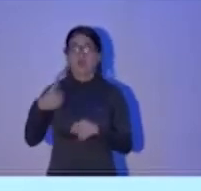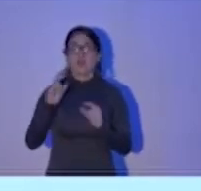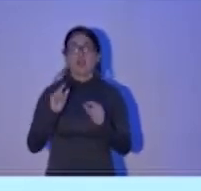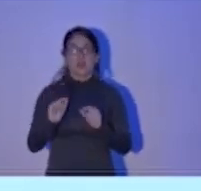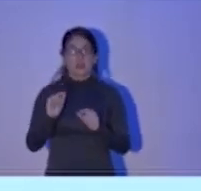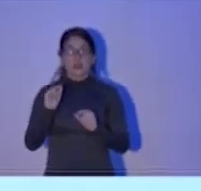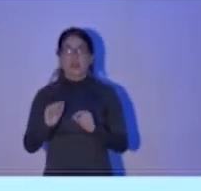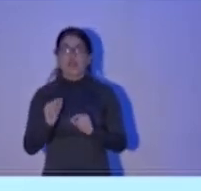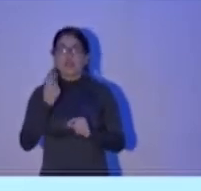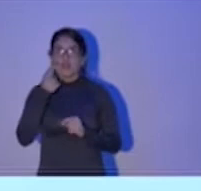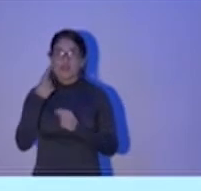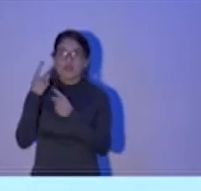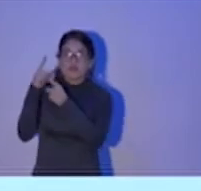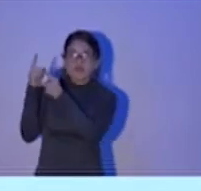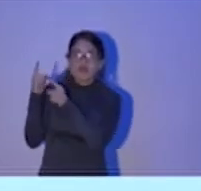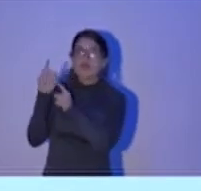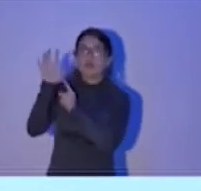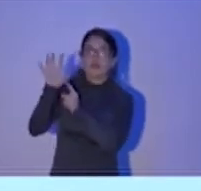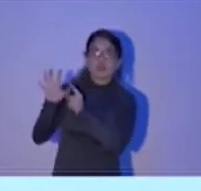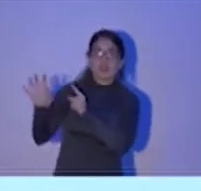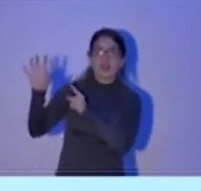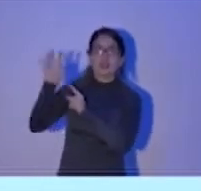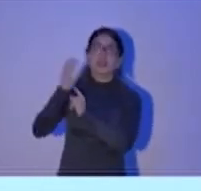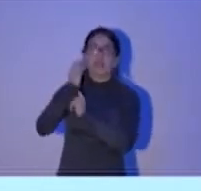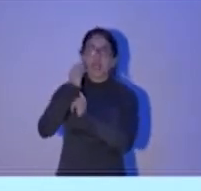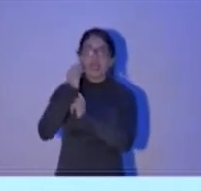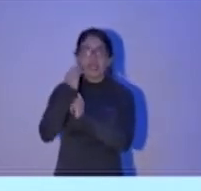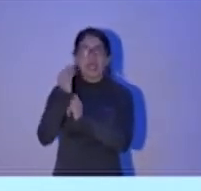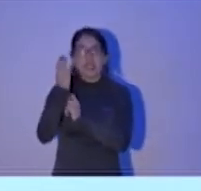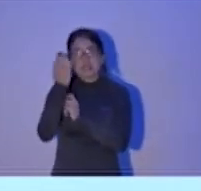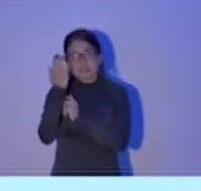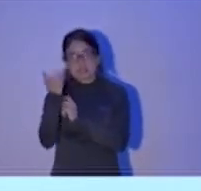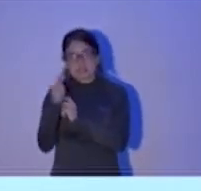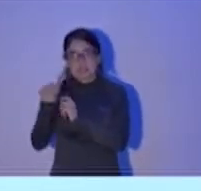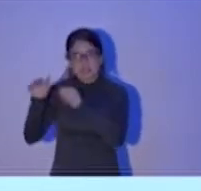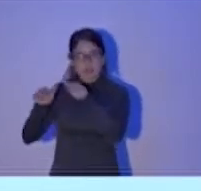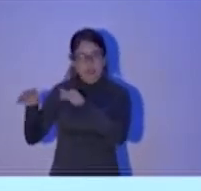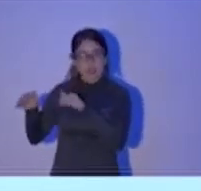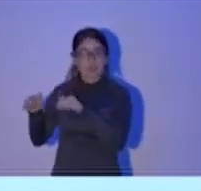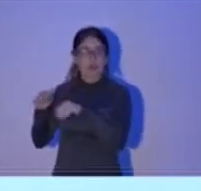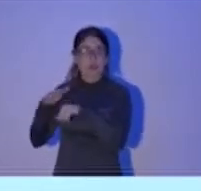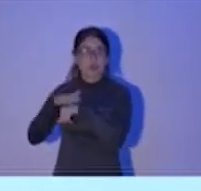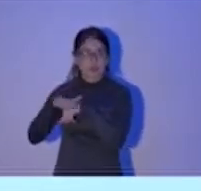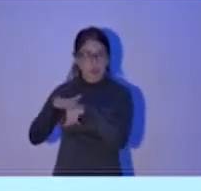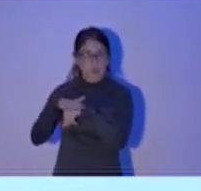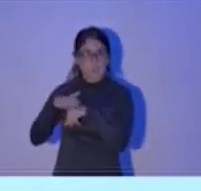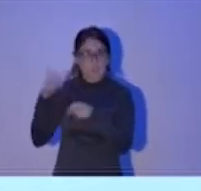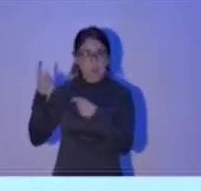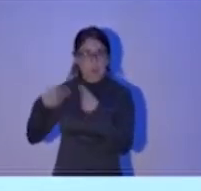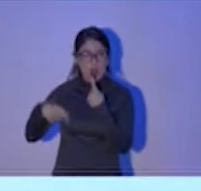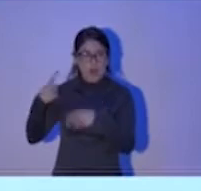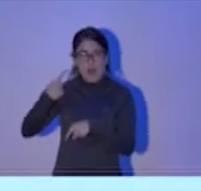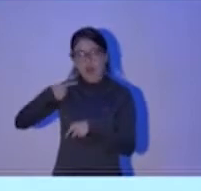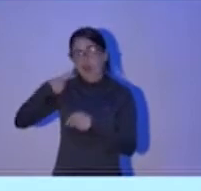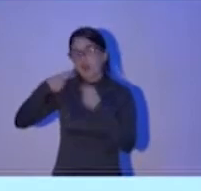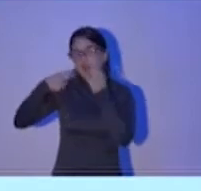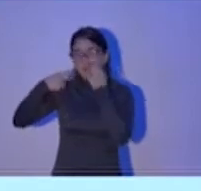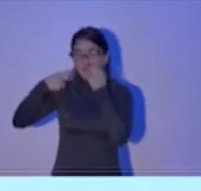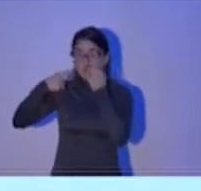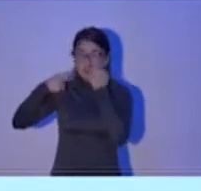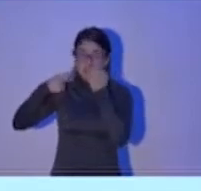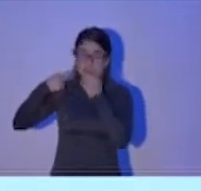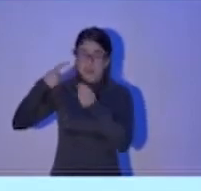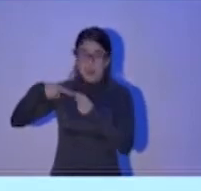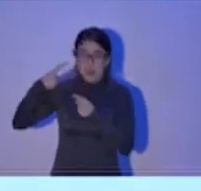nossos estados esse alinhamento com os nossos parlamentares, com os nossos representantes, para que essa discussão